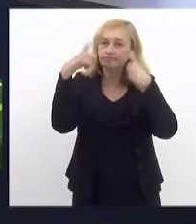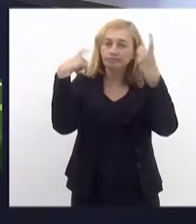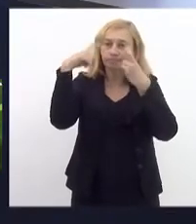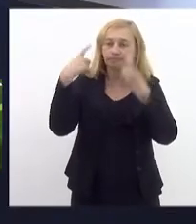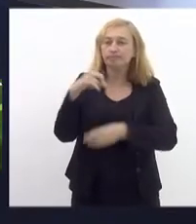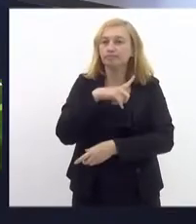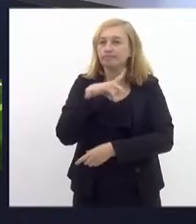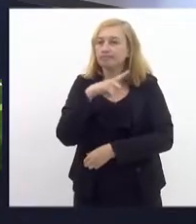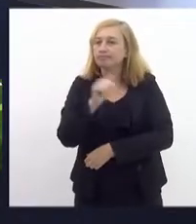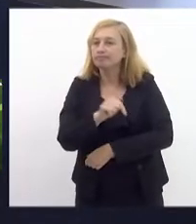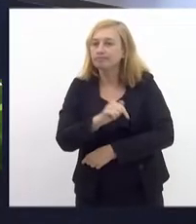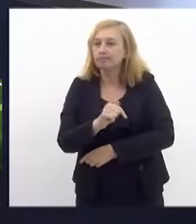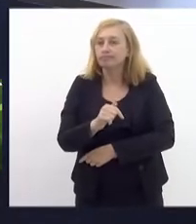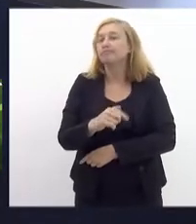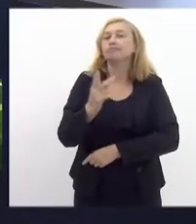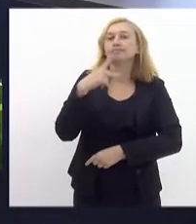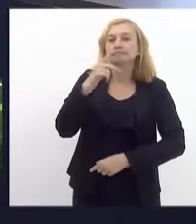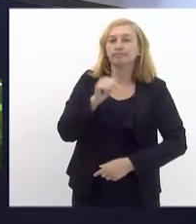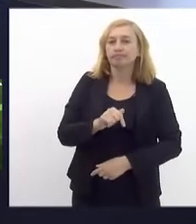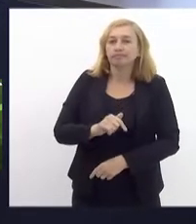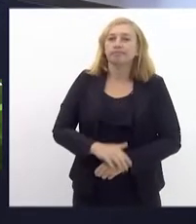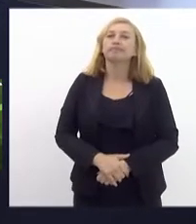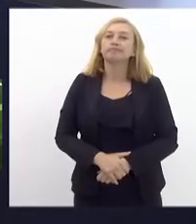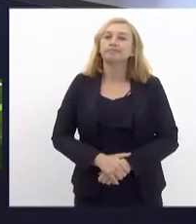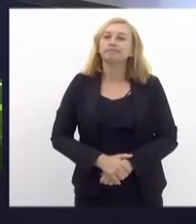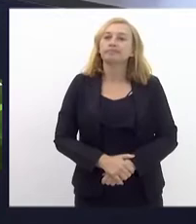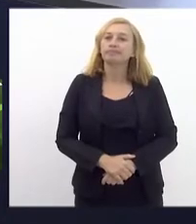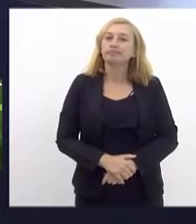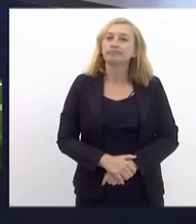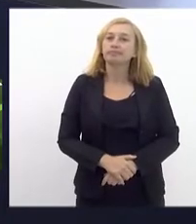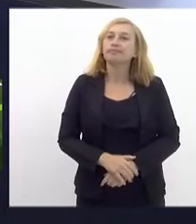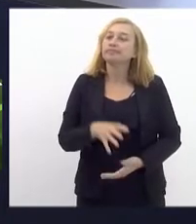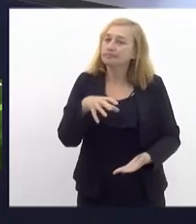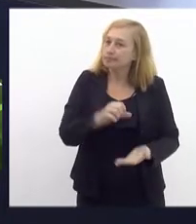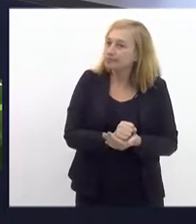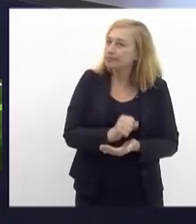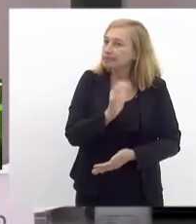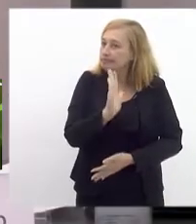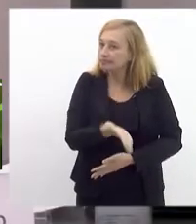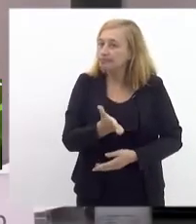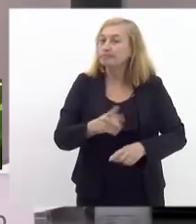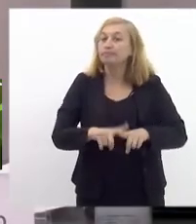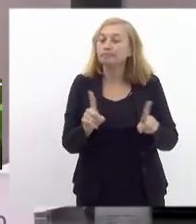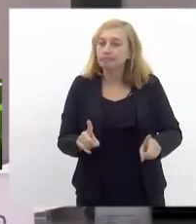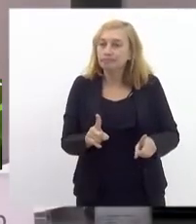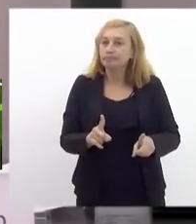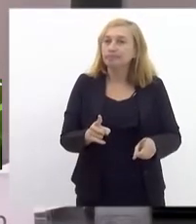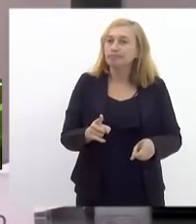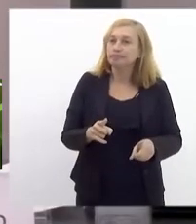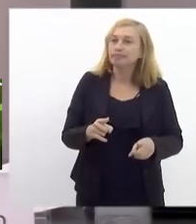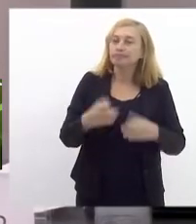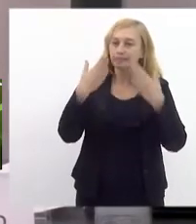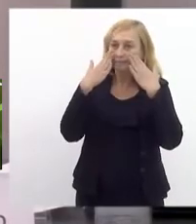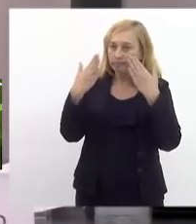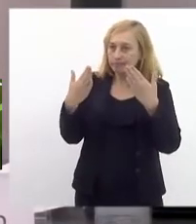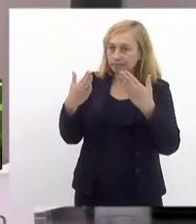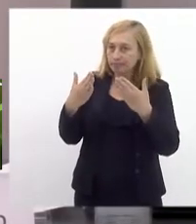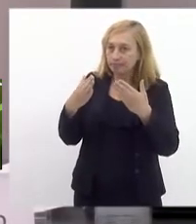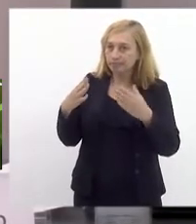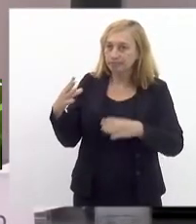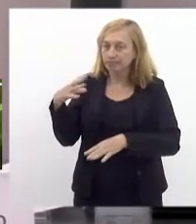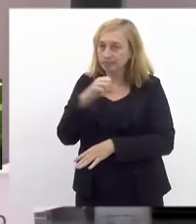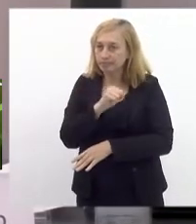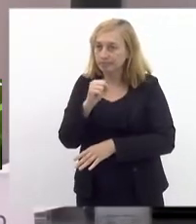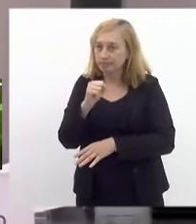eu tenho aqui mencionadas e registradas. Mas, de qualquer maneira, o Ildeu vai fazer uma apresentação e vai sintetizar